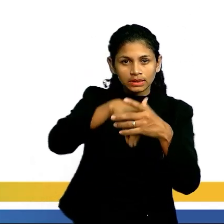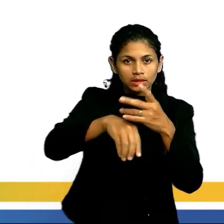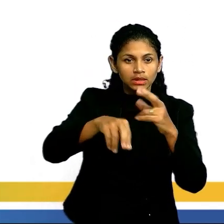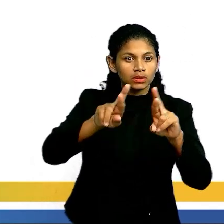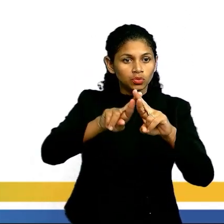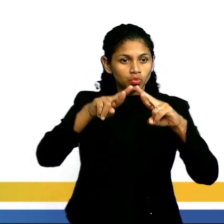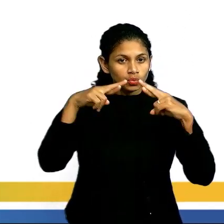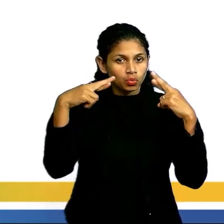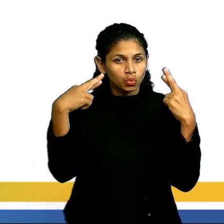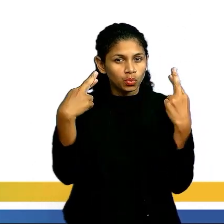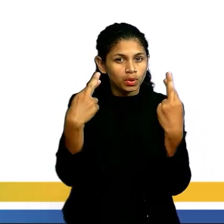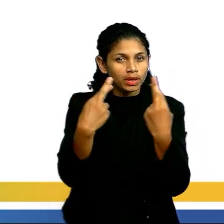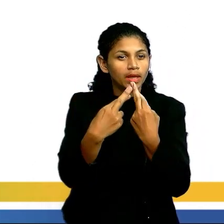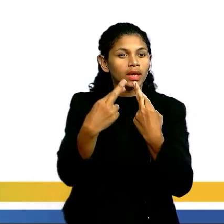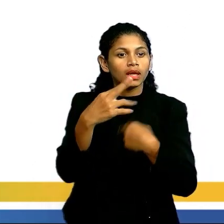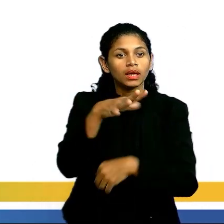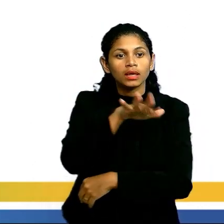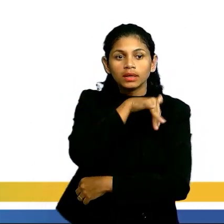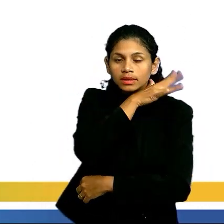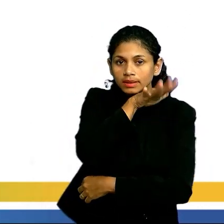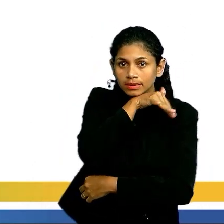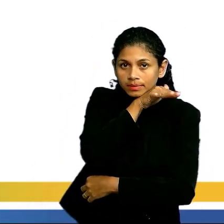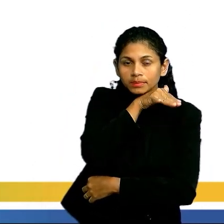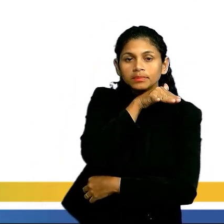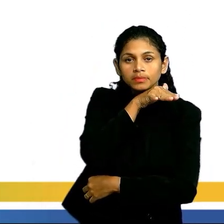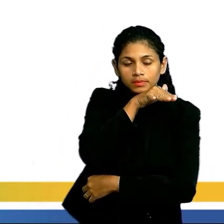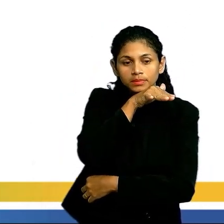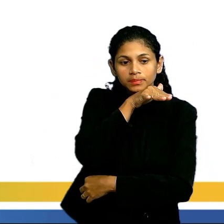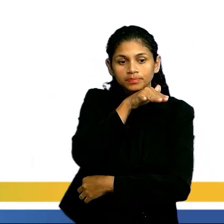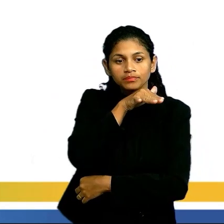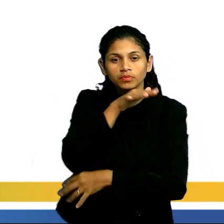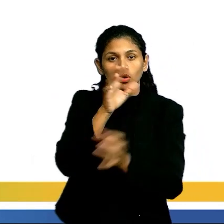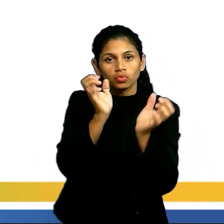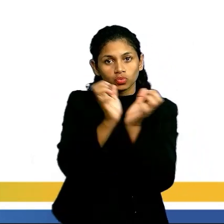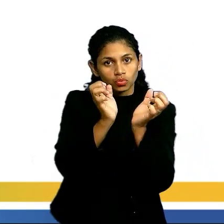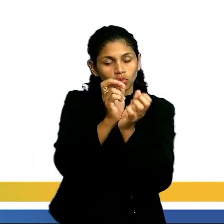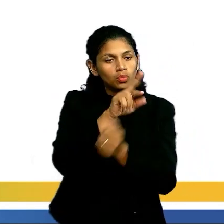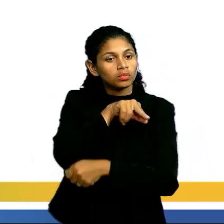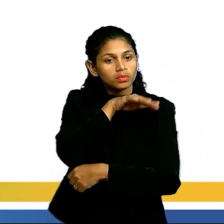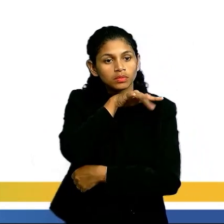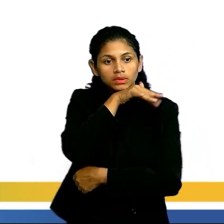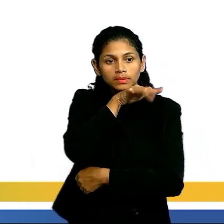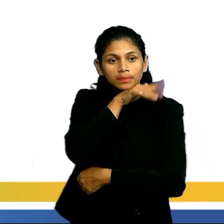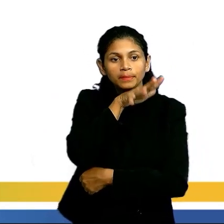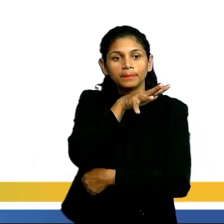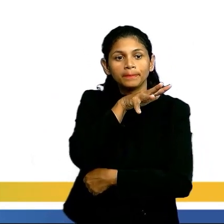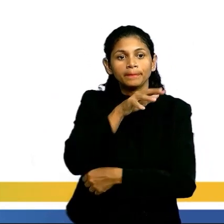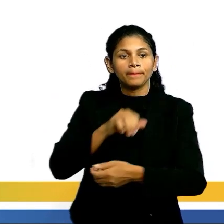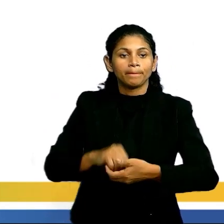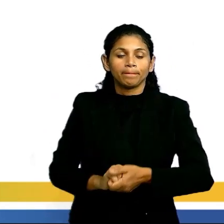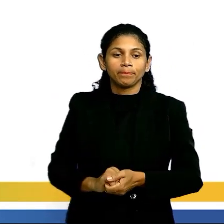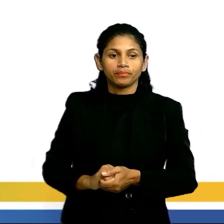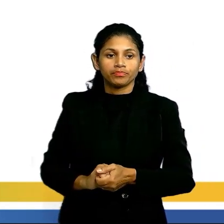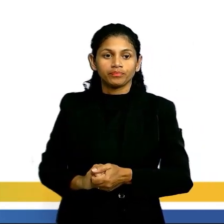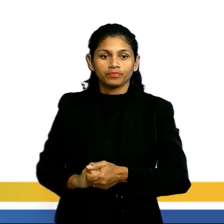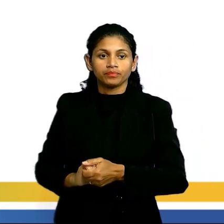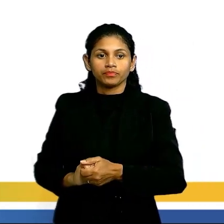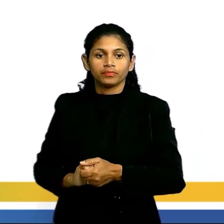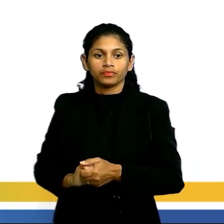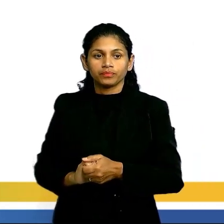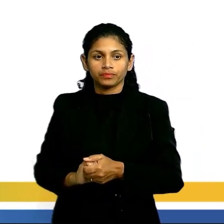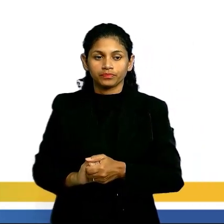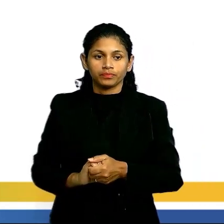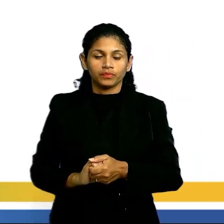tá? Então, até mais específica, ou seja, a espécie, tá? Então, ele vai passar aí, ó, do reino